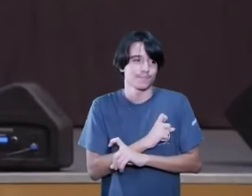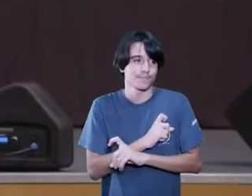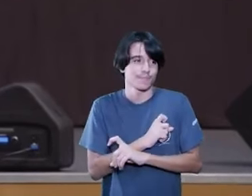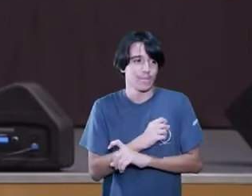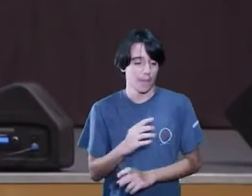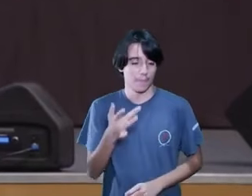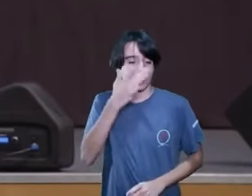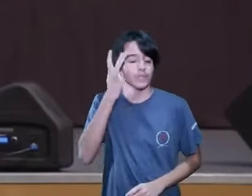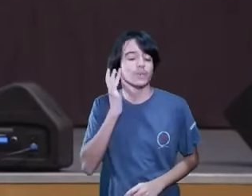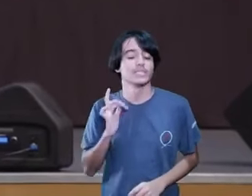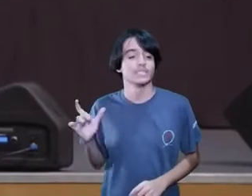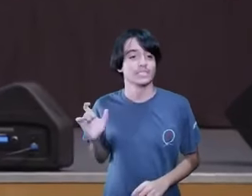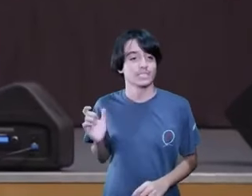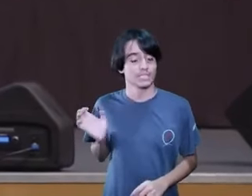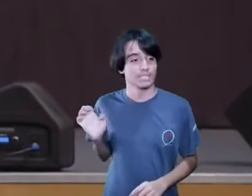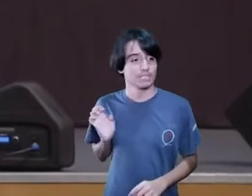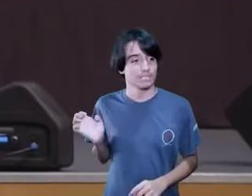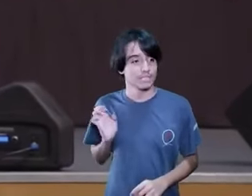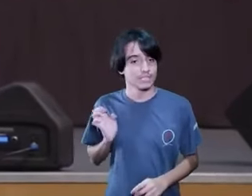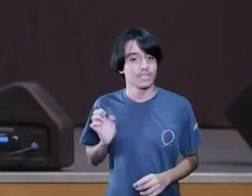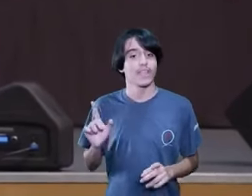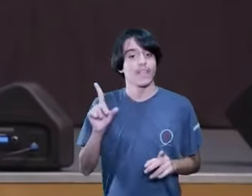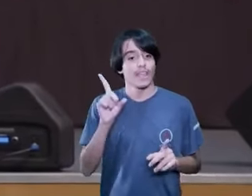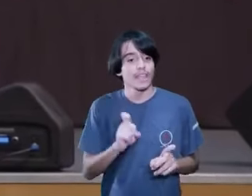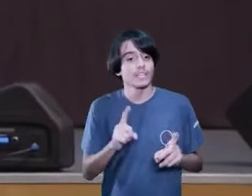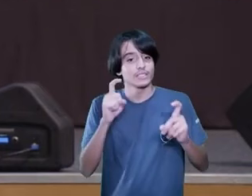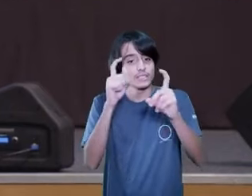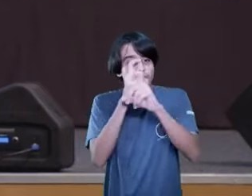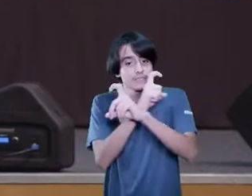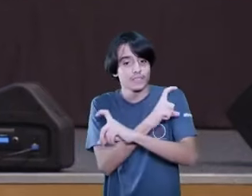entrarão no reino de Deus os que têm